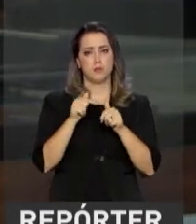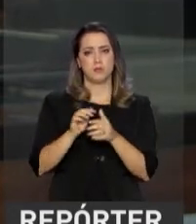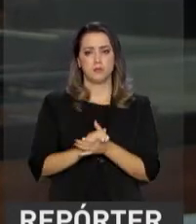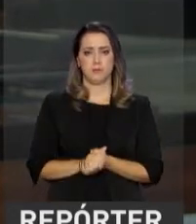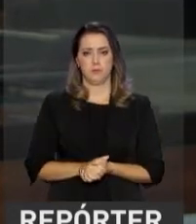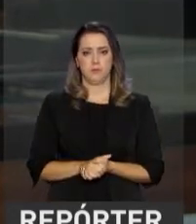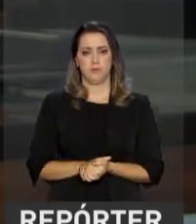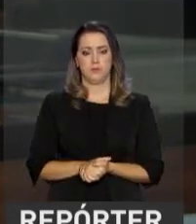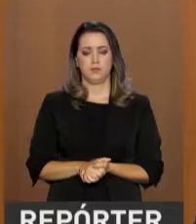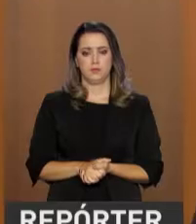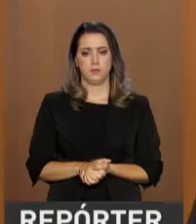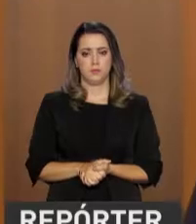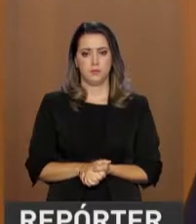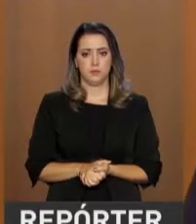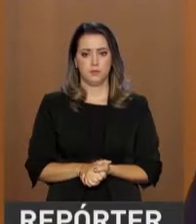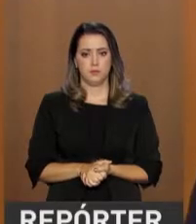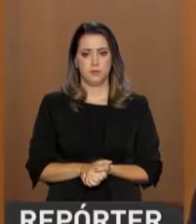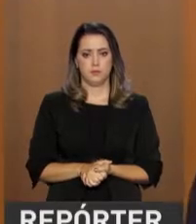Brasil.